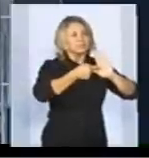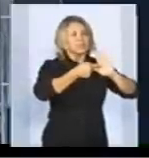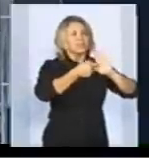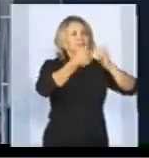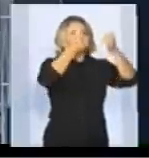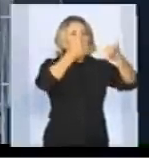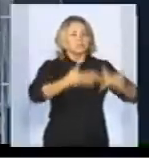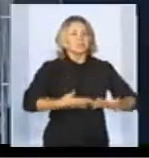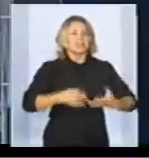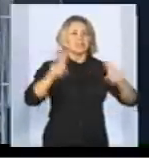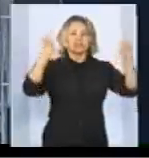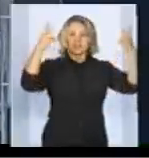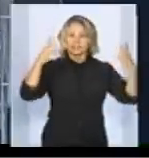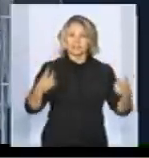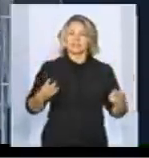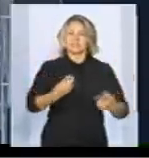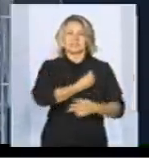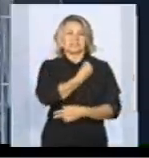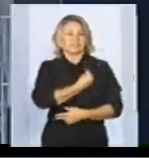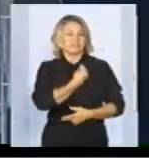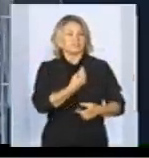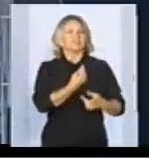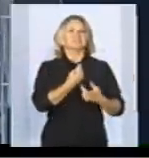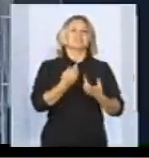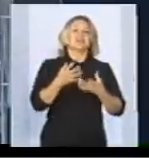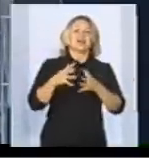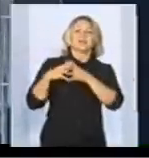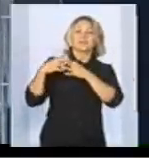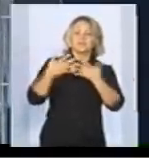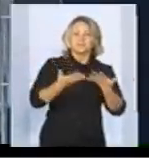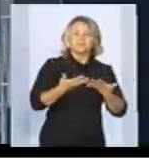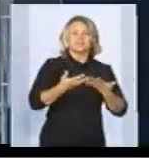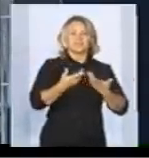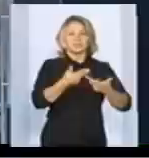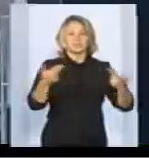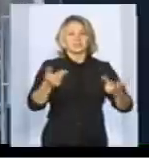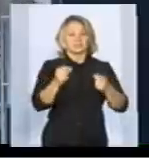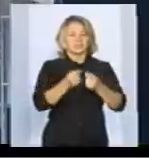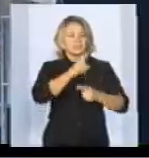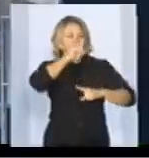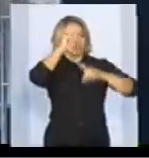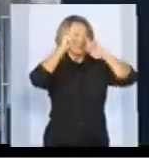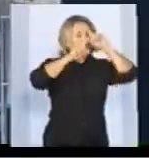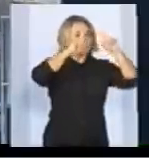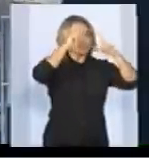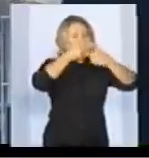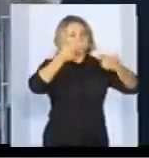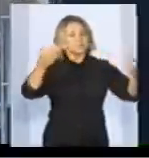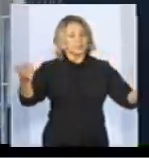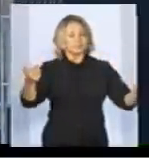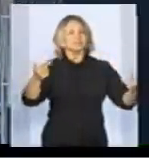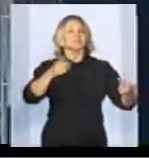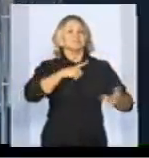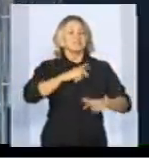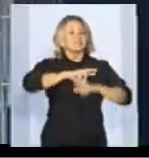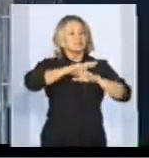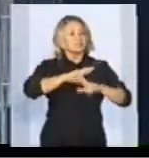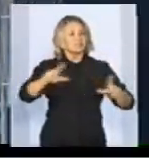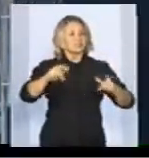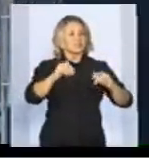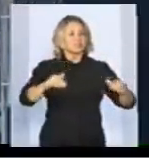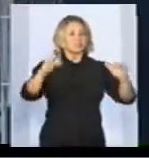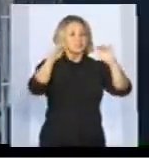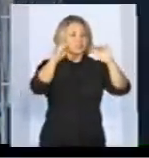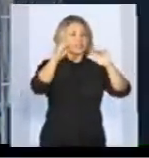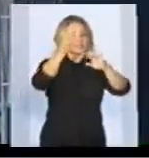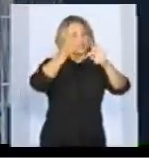valores e comportamentos de difundir ideologias e construir imaginários coletivos apesar de haver diferentes plataformas